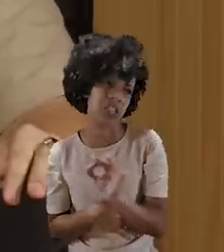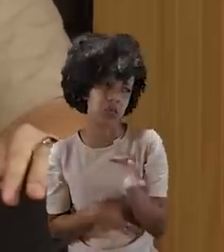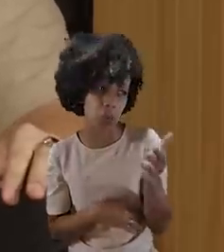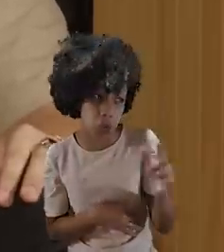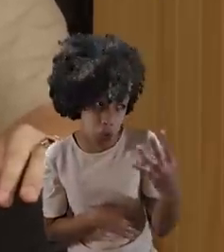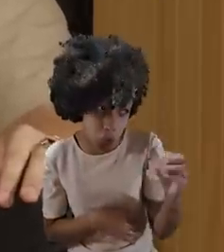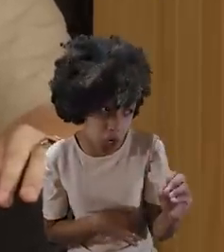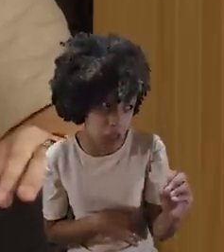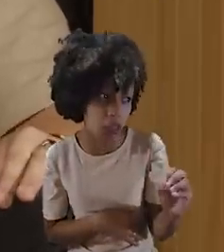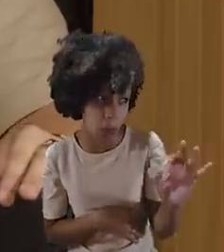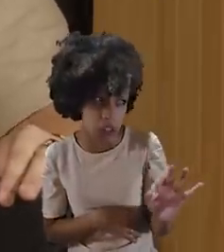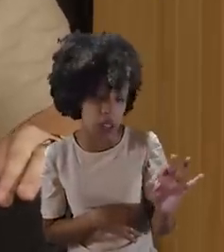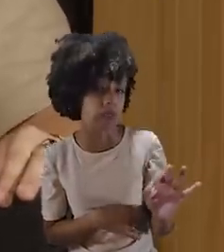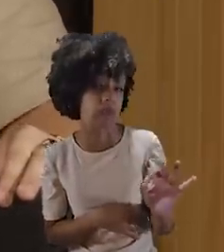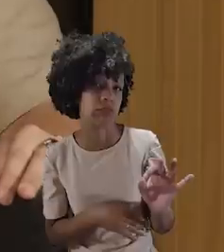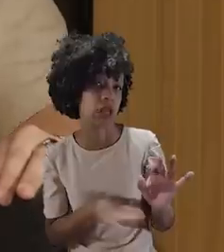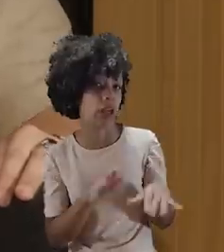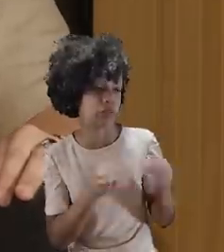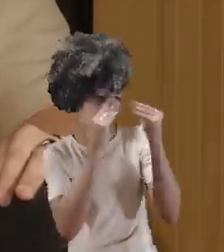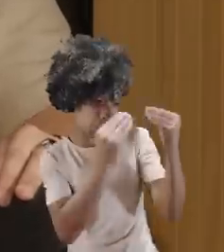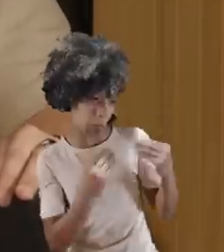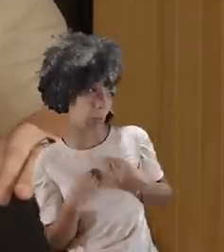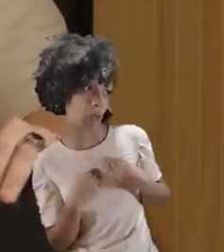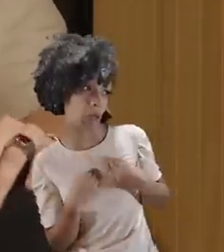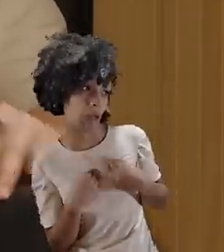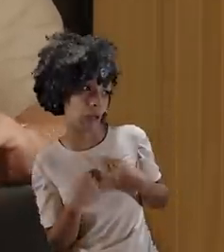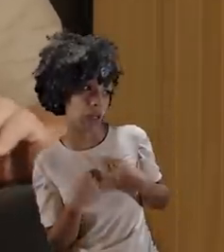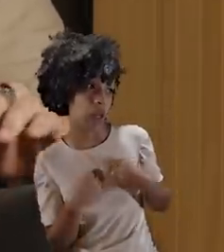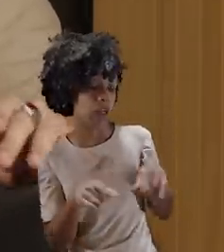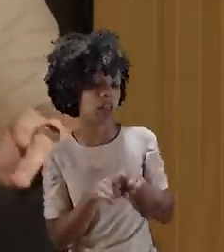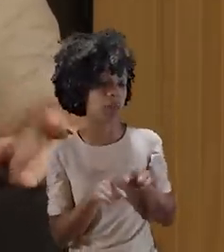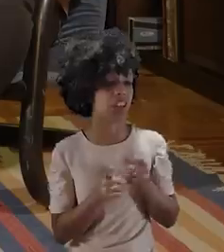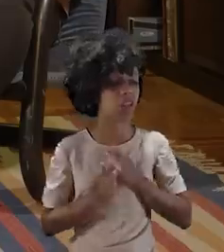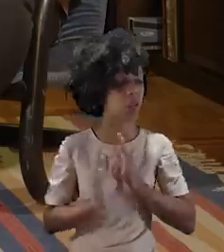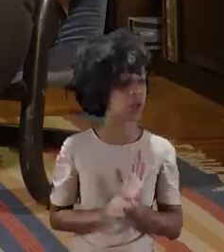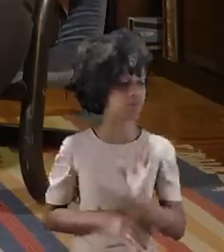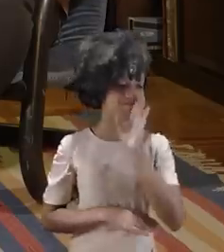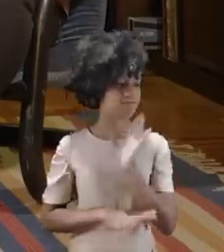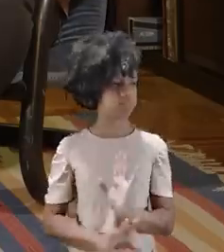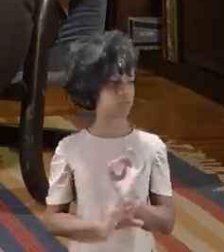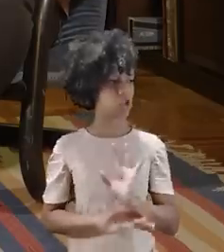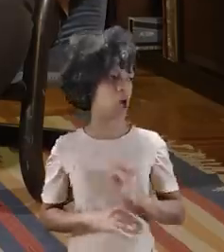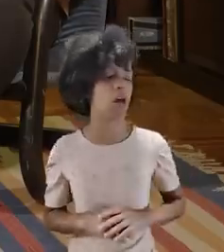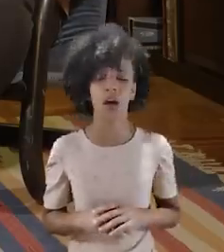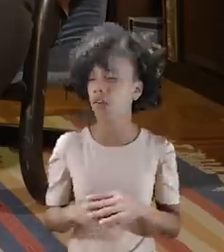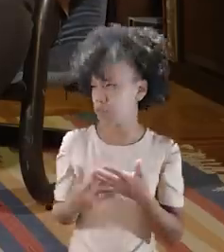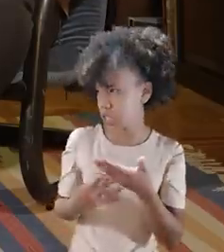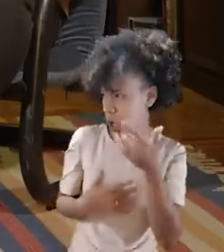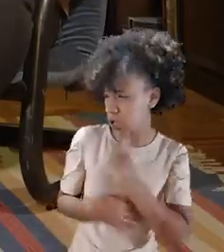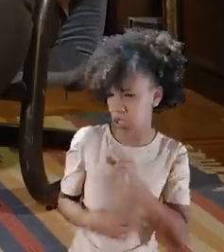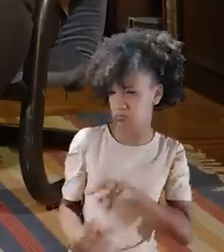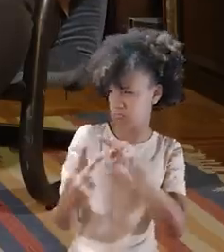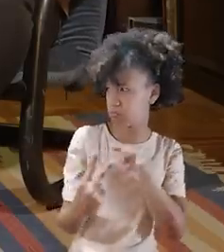o resto é desde o cara que te trata mal aqui é o cara que só não quer trocar ideia você consegue observar do tipo assim